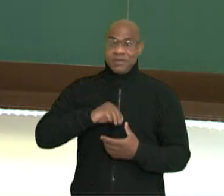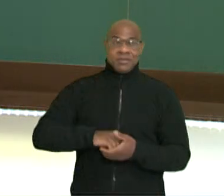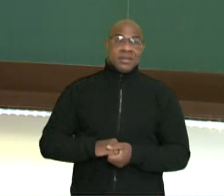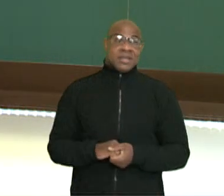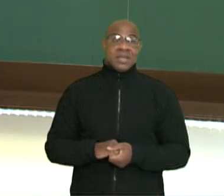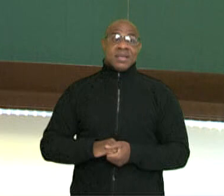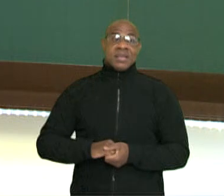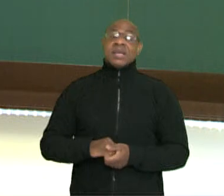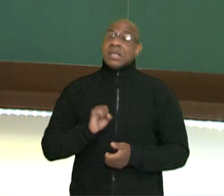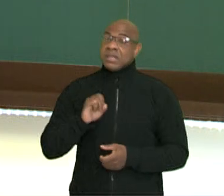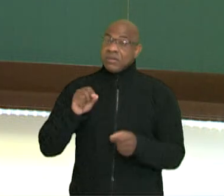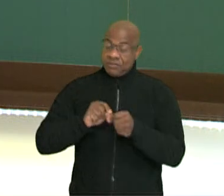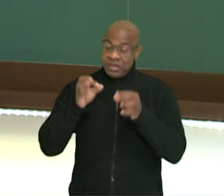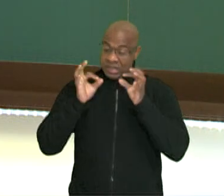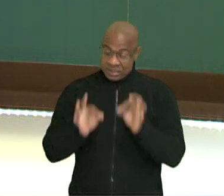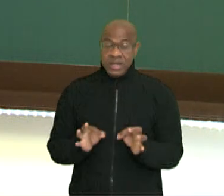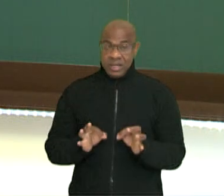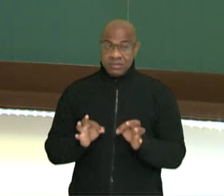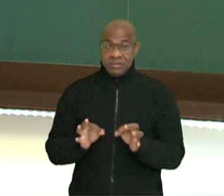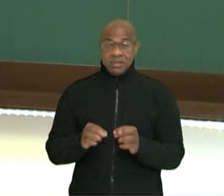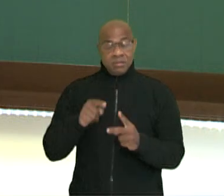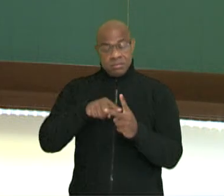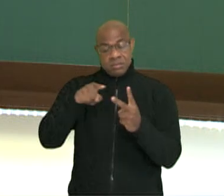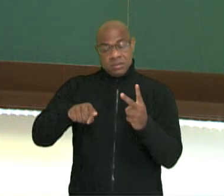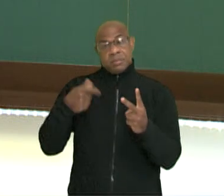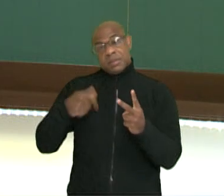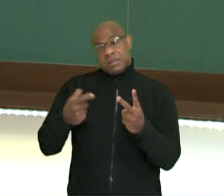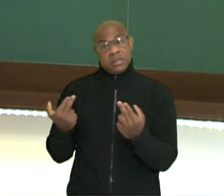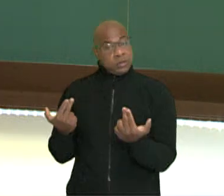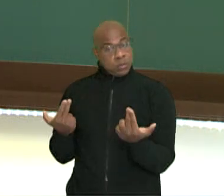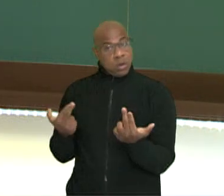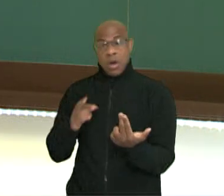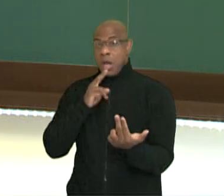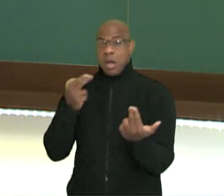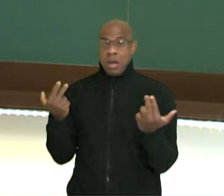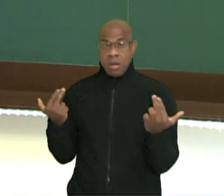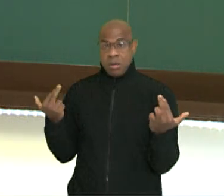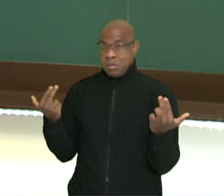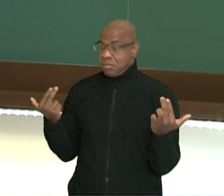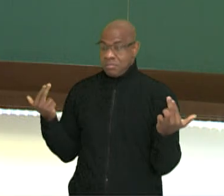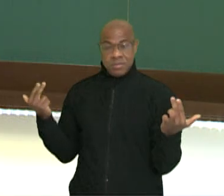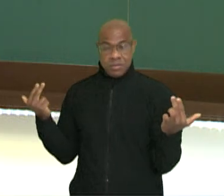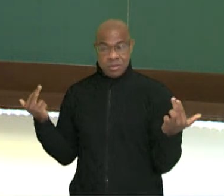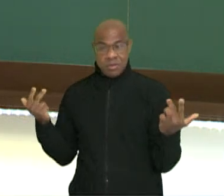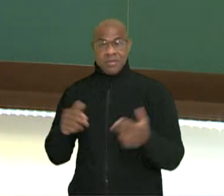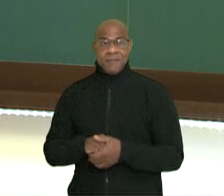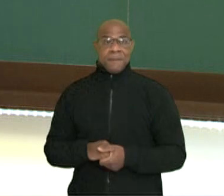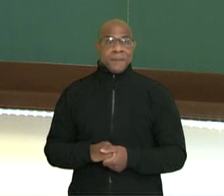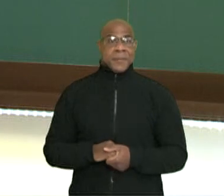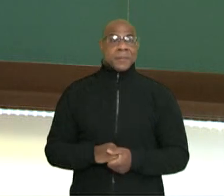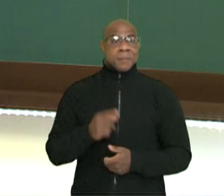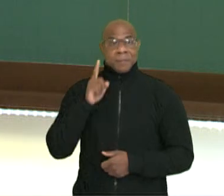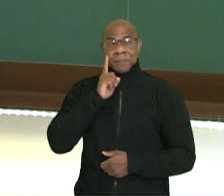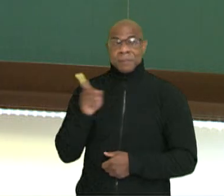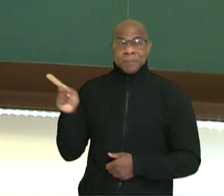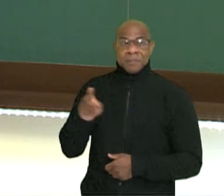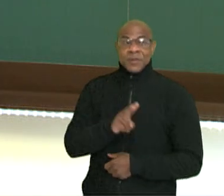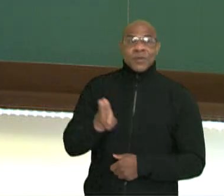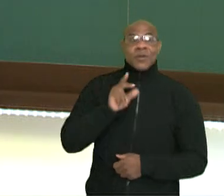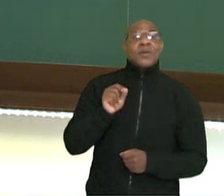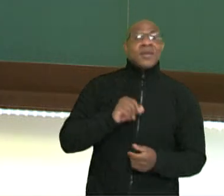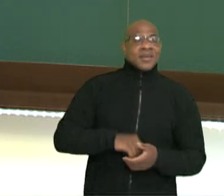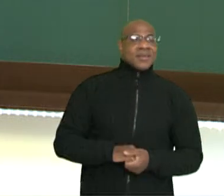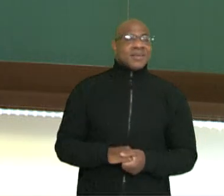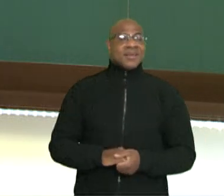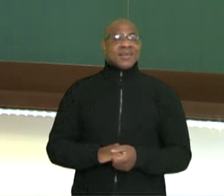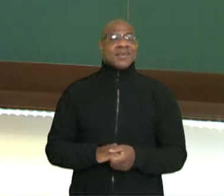você aplicou corretamente, as raízes têm que dar a mesma, tá bom? Então respira aí. Muito bem, o que eu usei? Eu